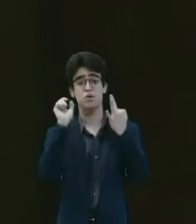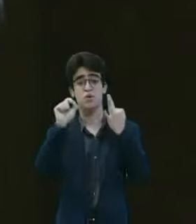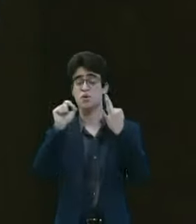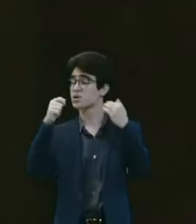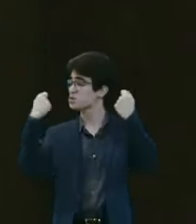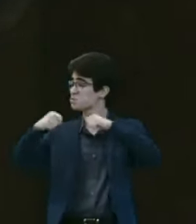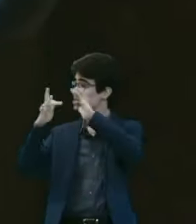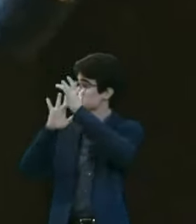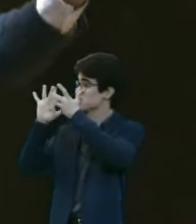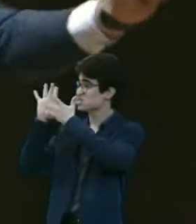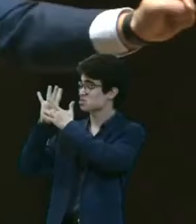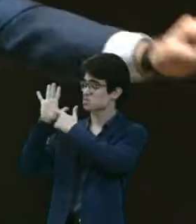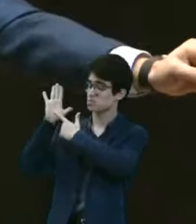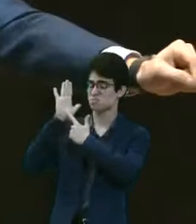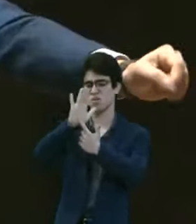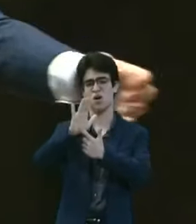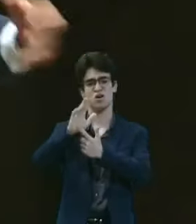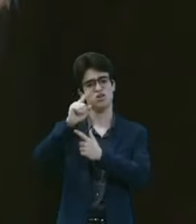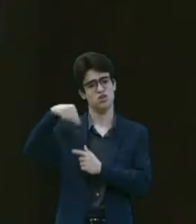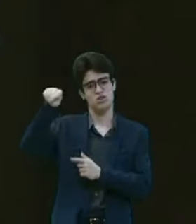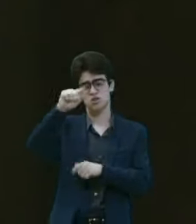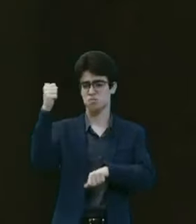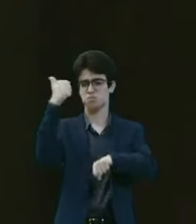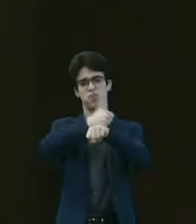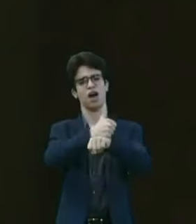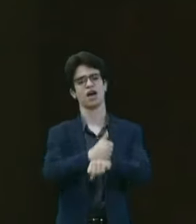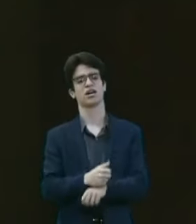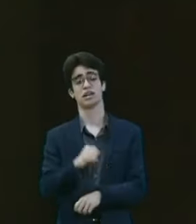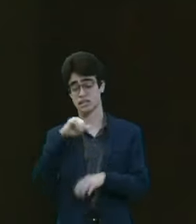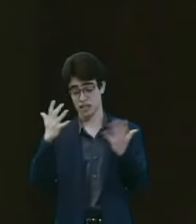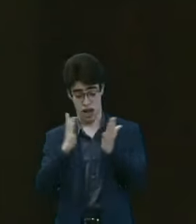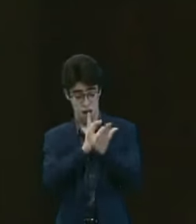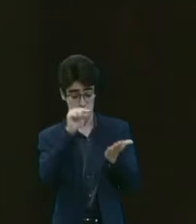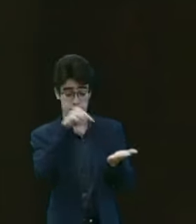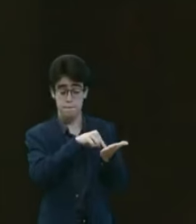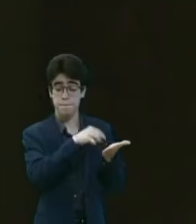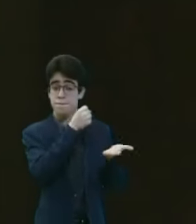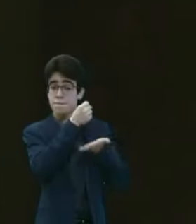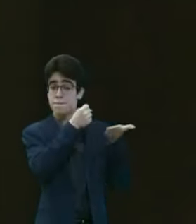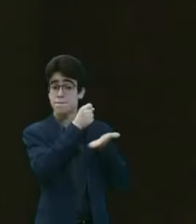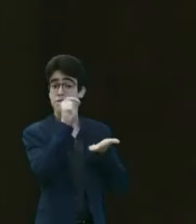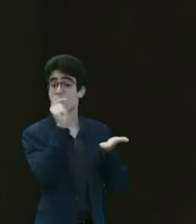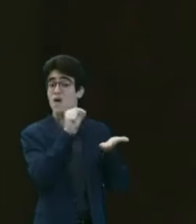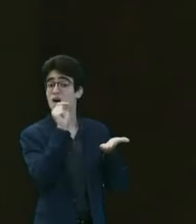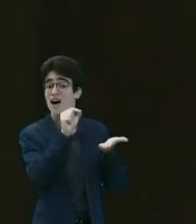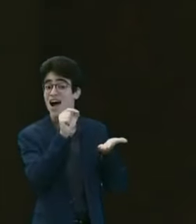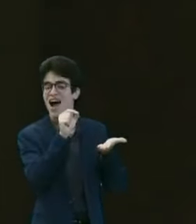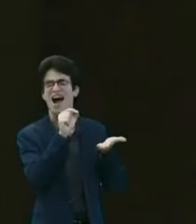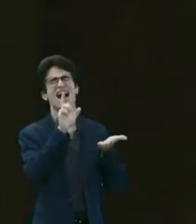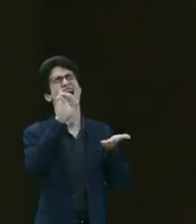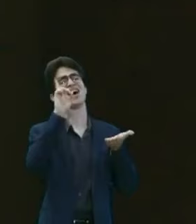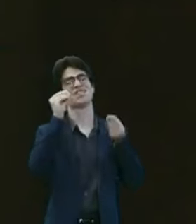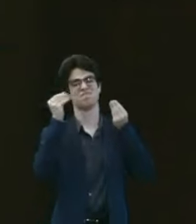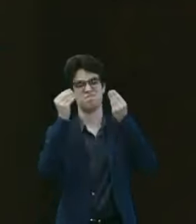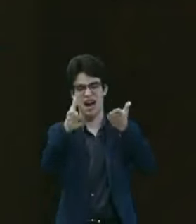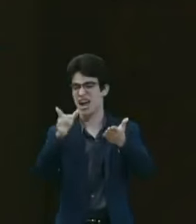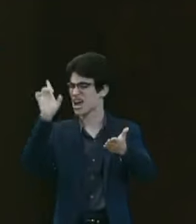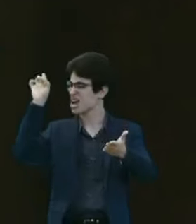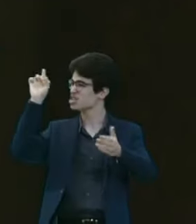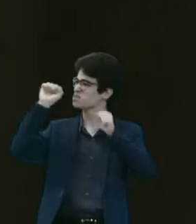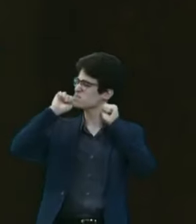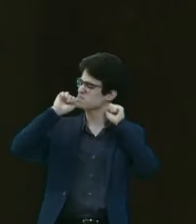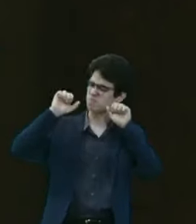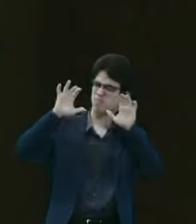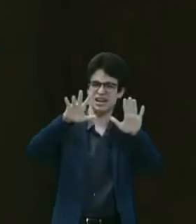ser governado pelos valores da palavra. E quando esses valores entrarem, Deus vai estabelecer a sua